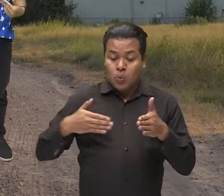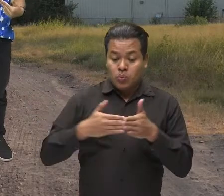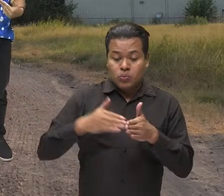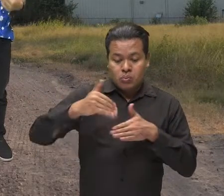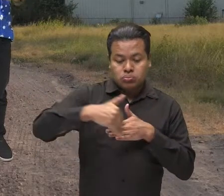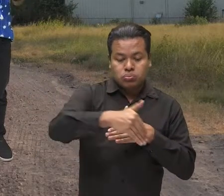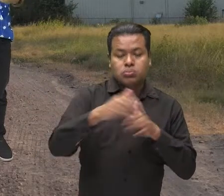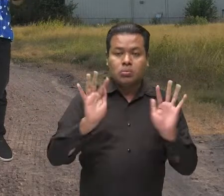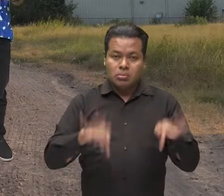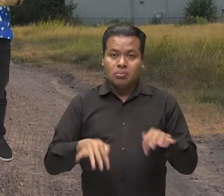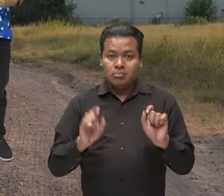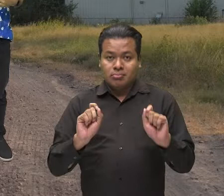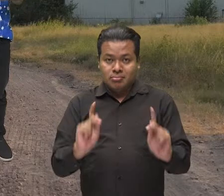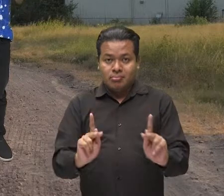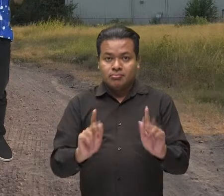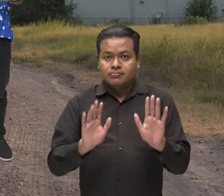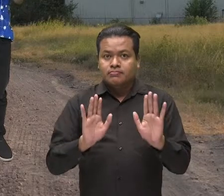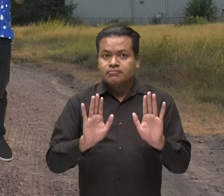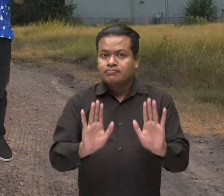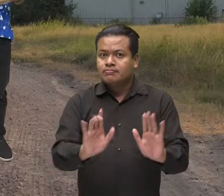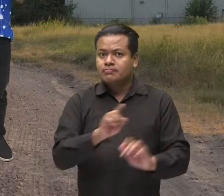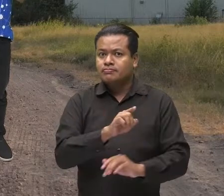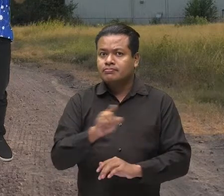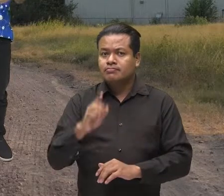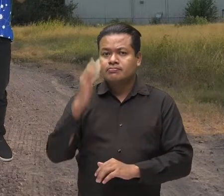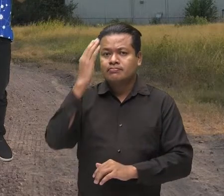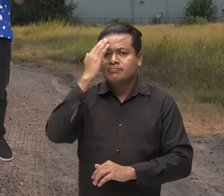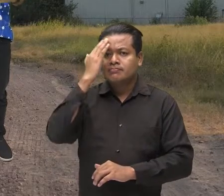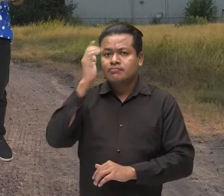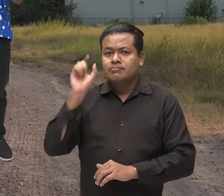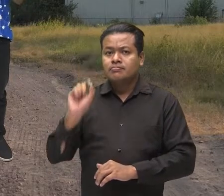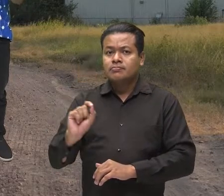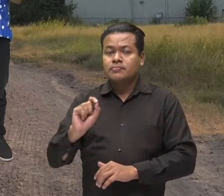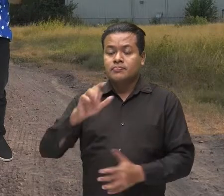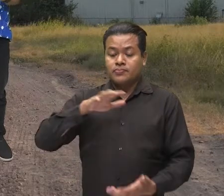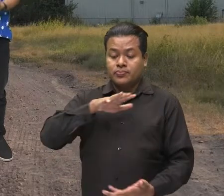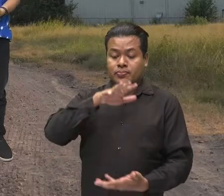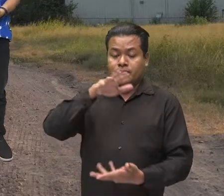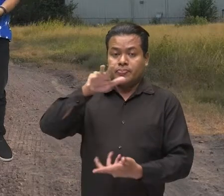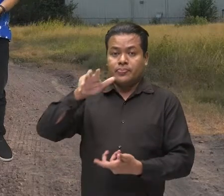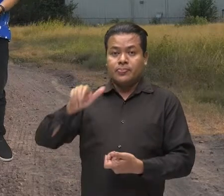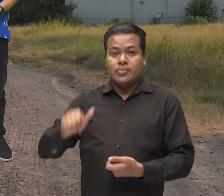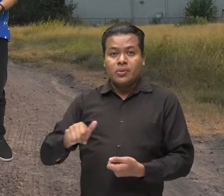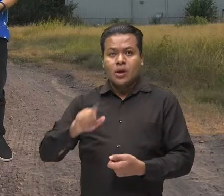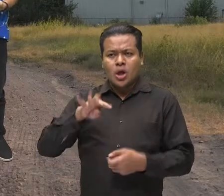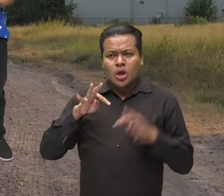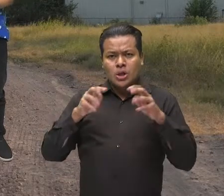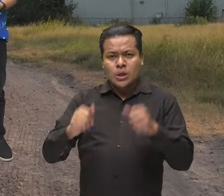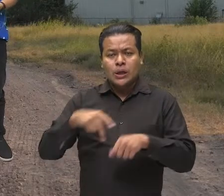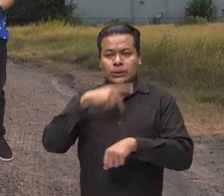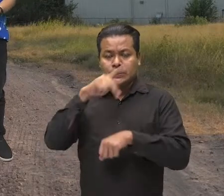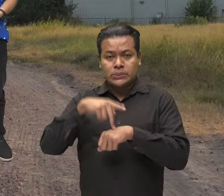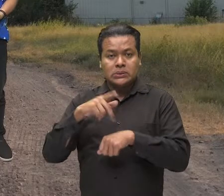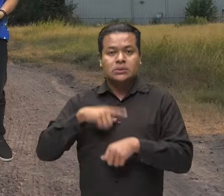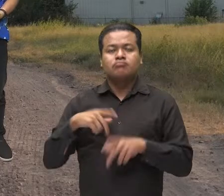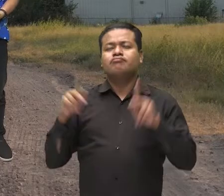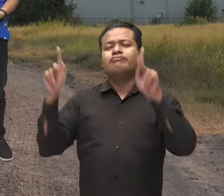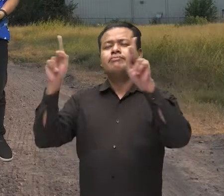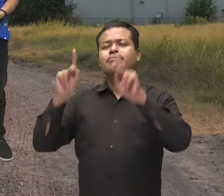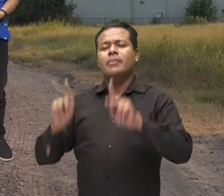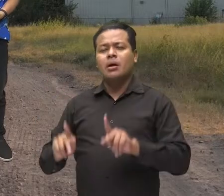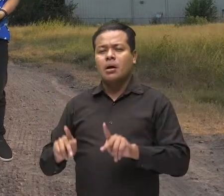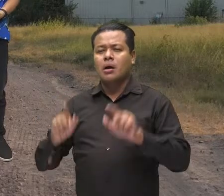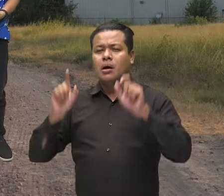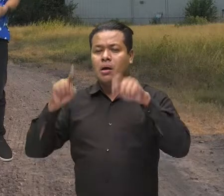onde termina. Só que, sabendo que no mundo atual, né, nem todos os países convivem pacificamente entre